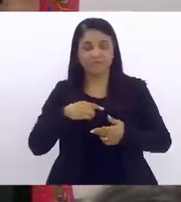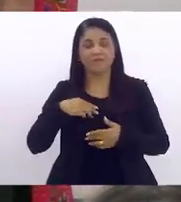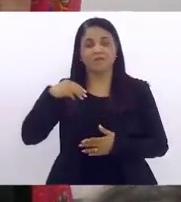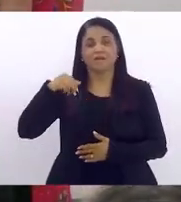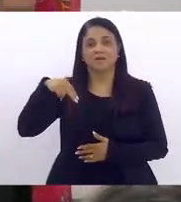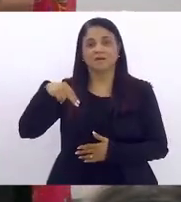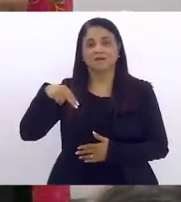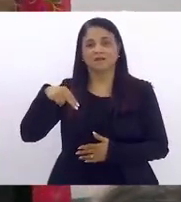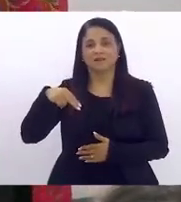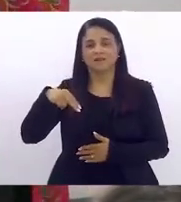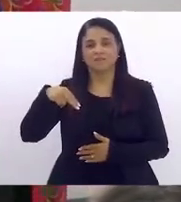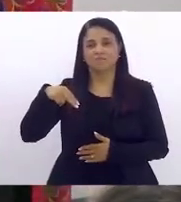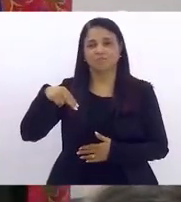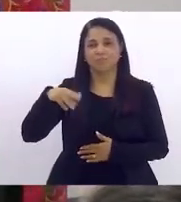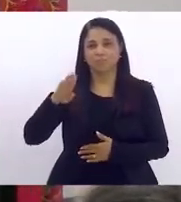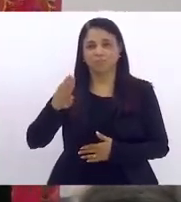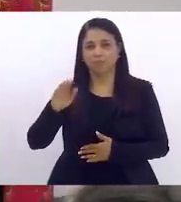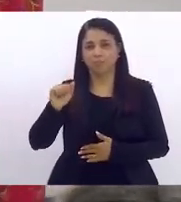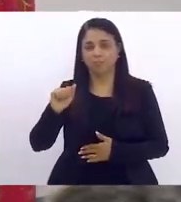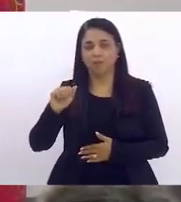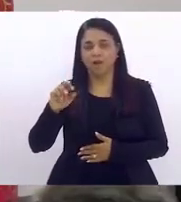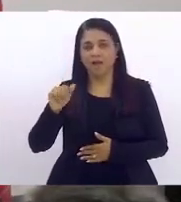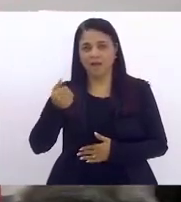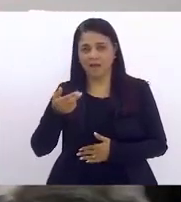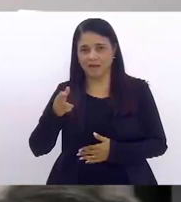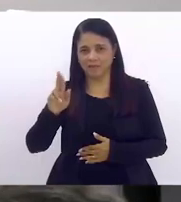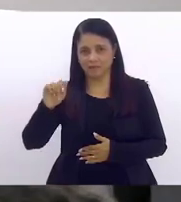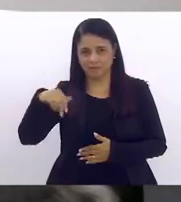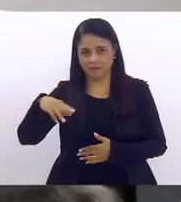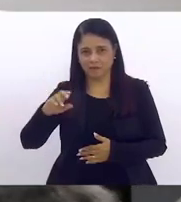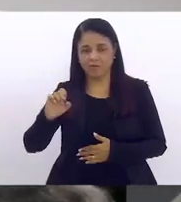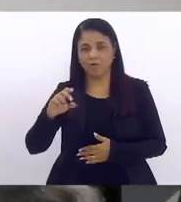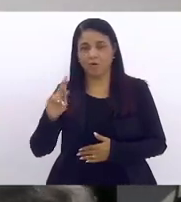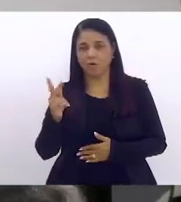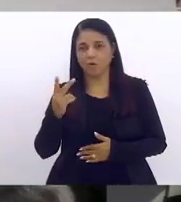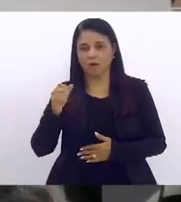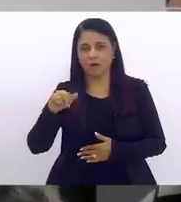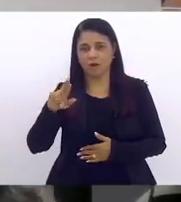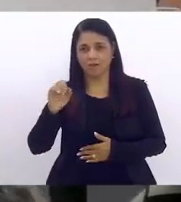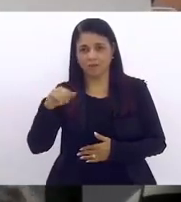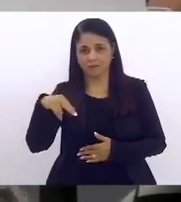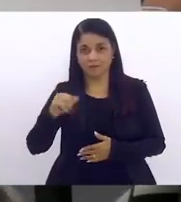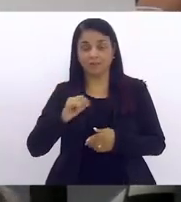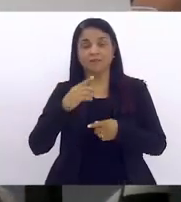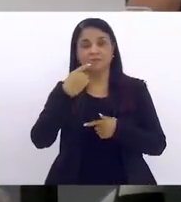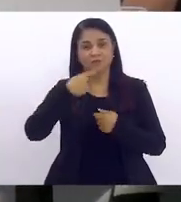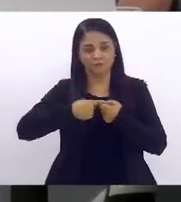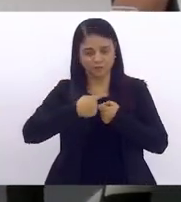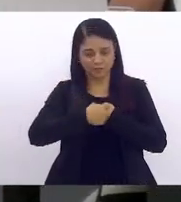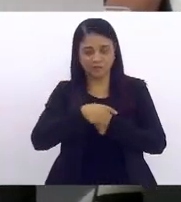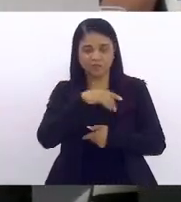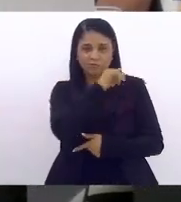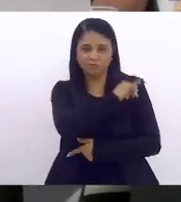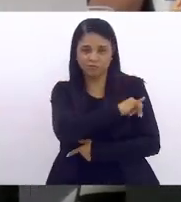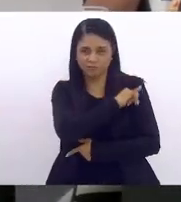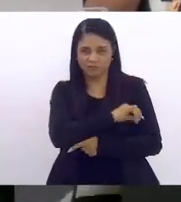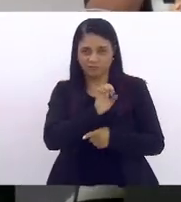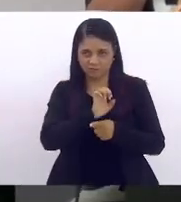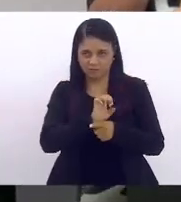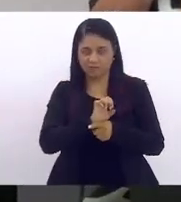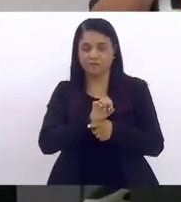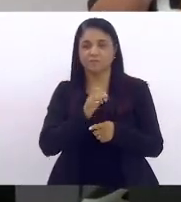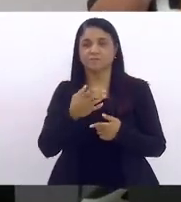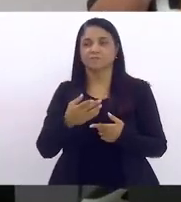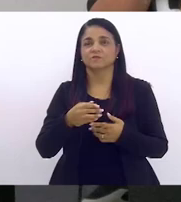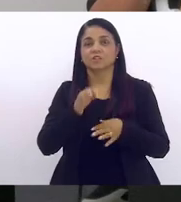Holanda integra a rede de atenção materna infantil e ginecológica do município do Rio de Janeiro. Eu estou lendo a justificativa do prêmio, tá?